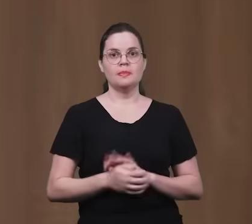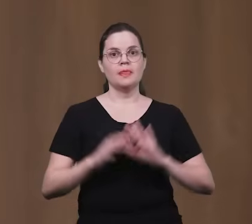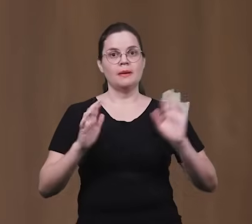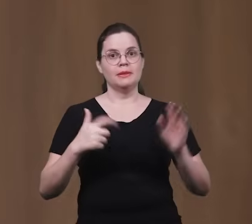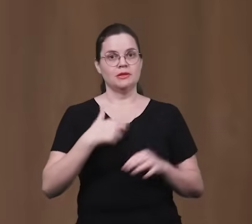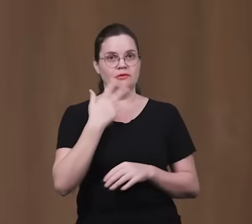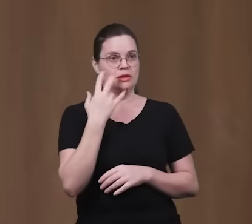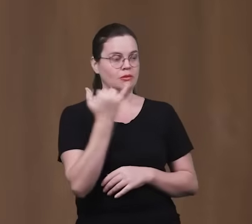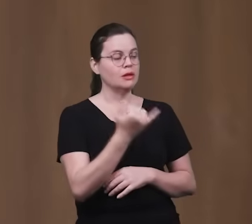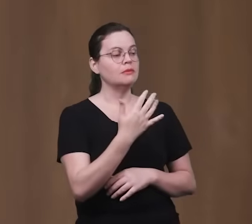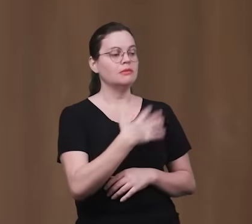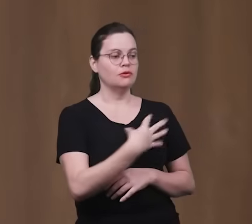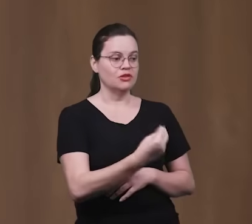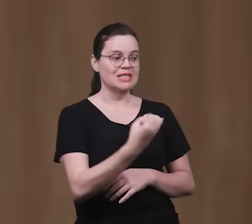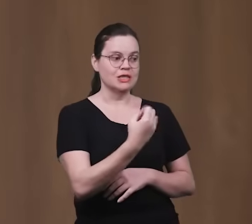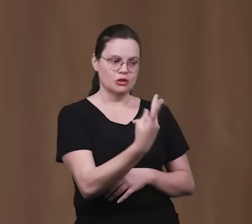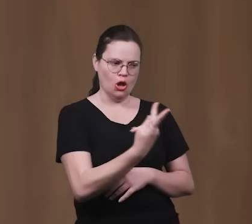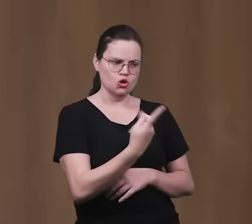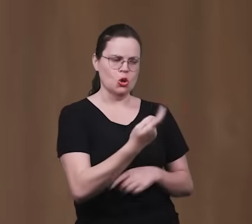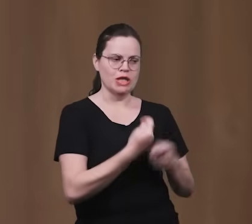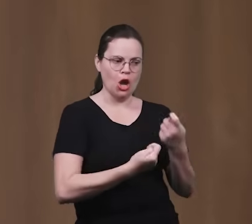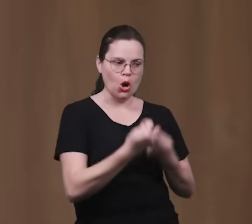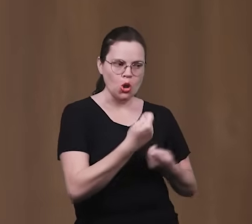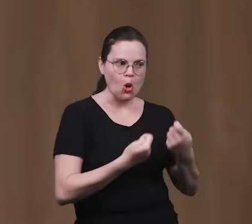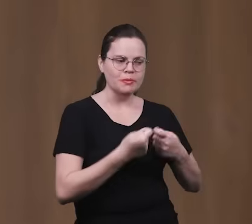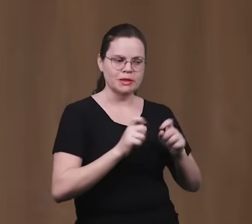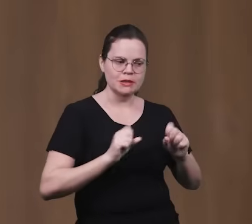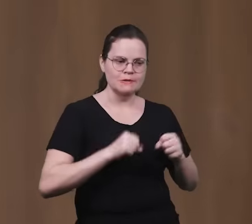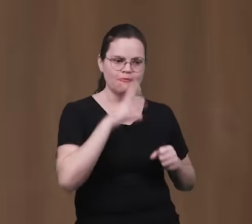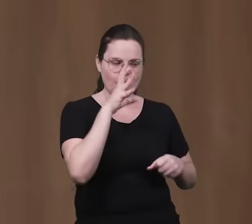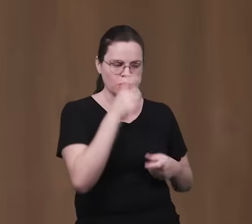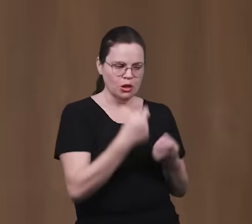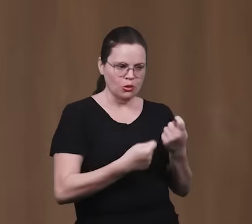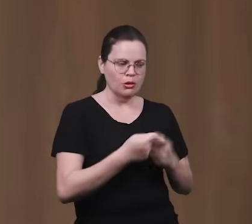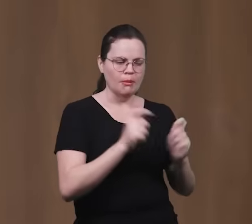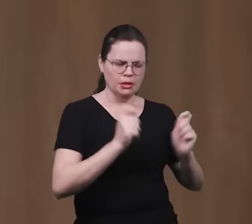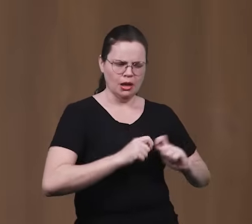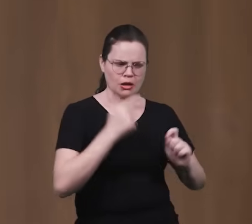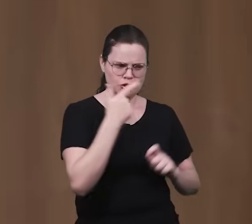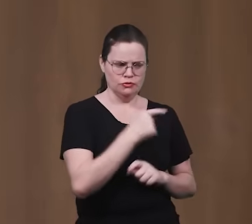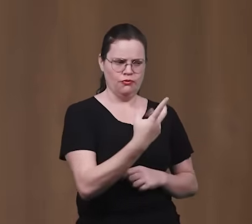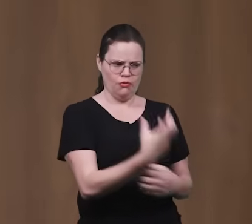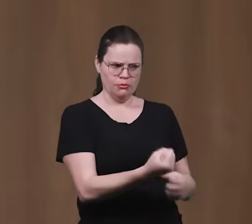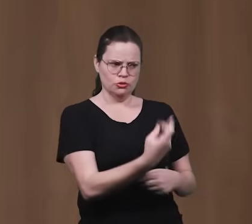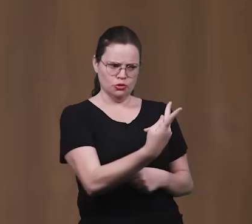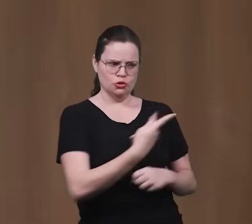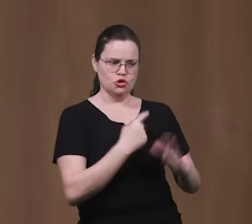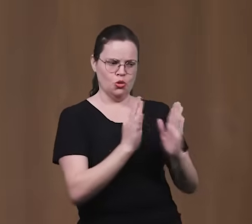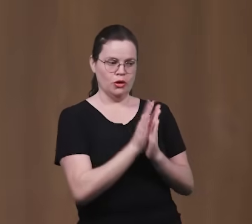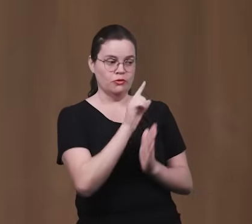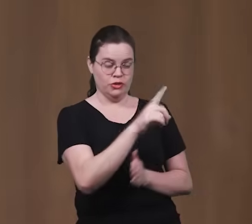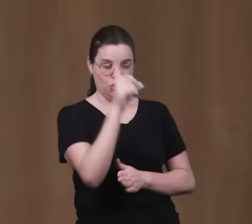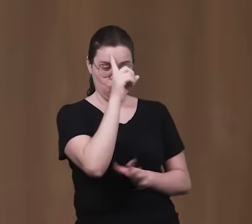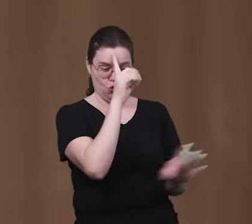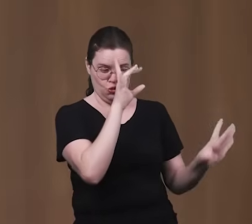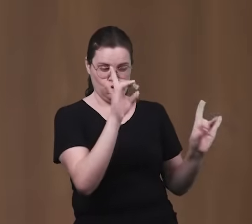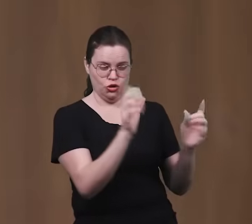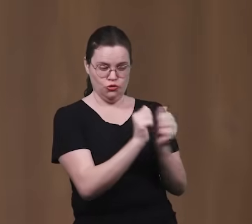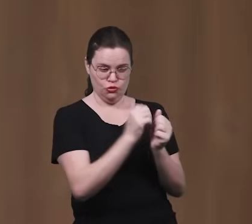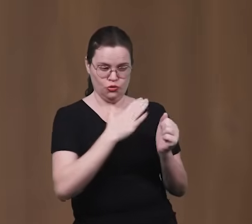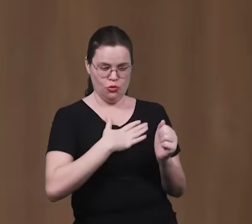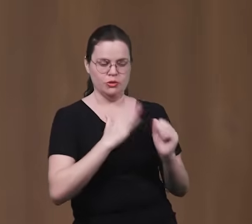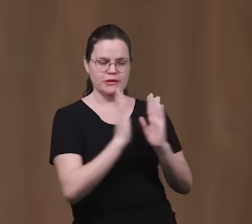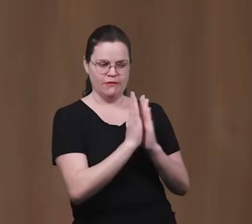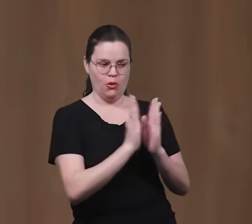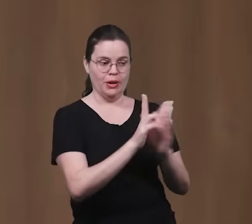nós economizarmos, se nós nos esforçarmos, nós vamos conseguir. Então, nós vamos orar, você vai orar todos os dias comigo por